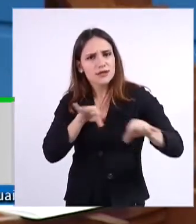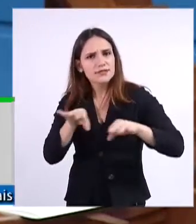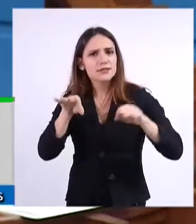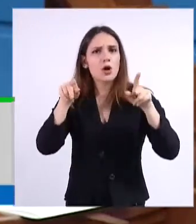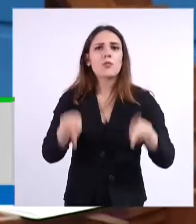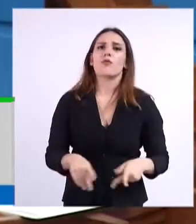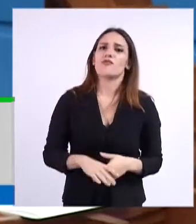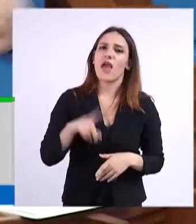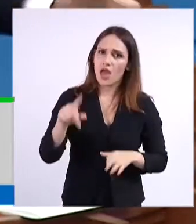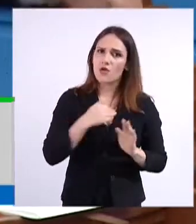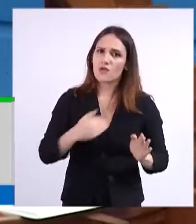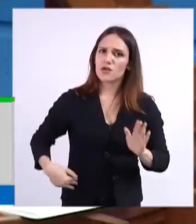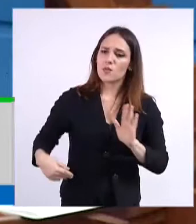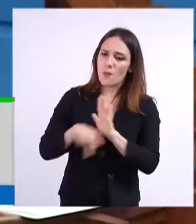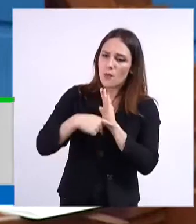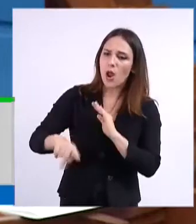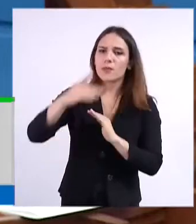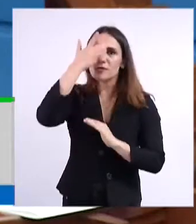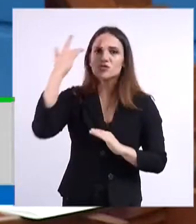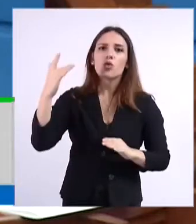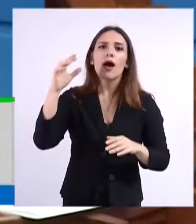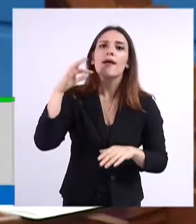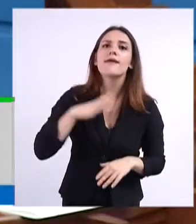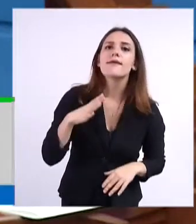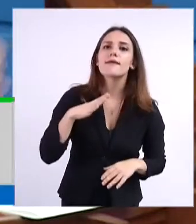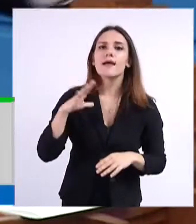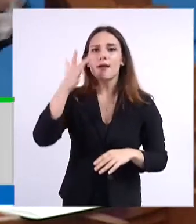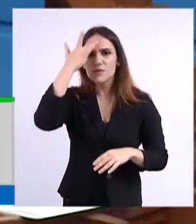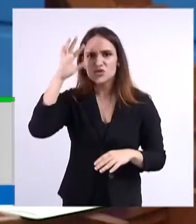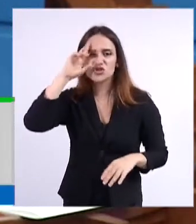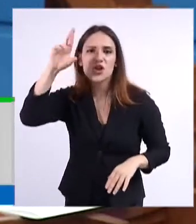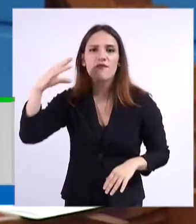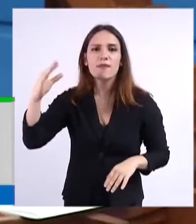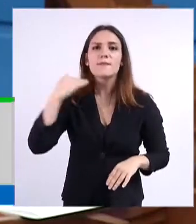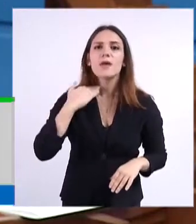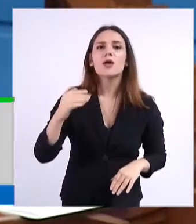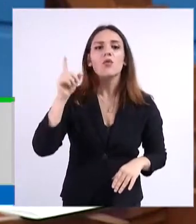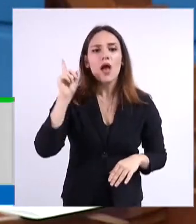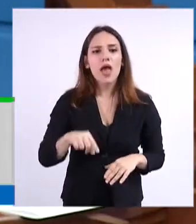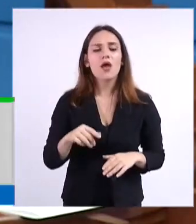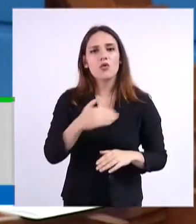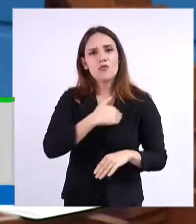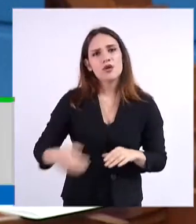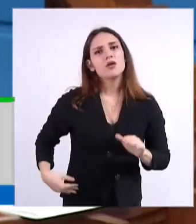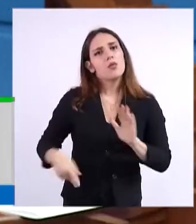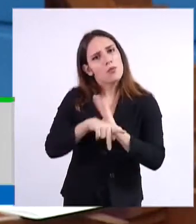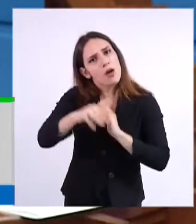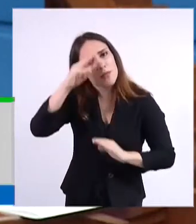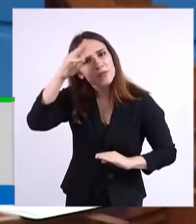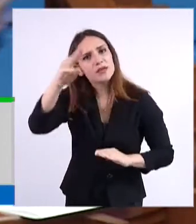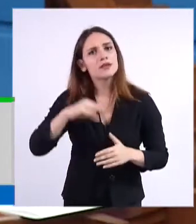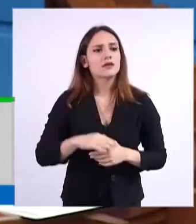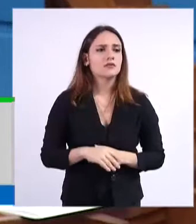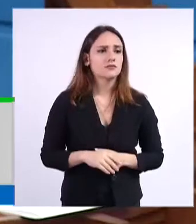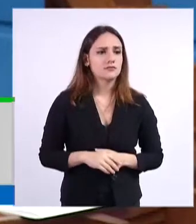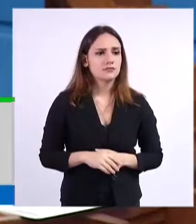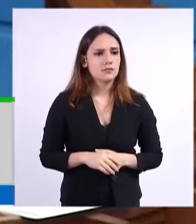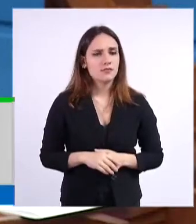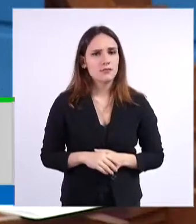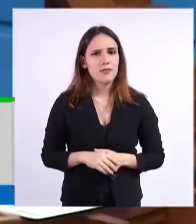de rico, é um governo de banqueiro e é um governo de milico. A